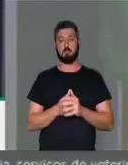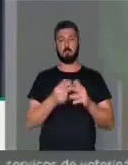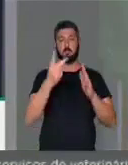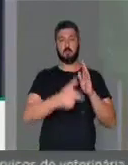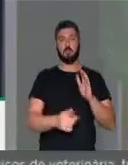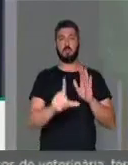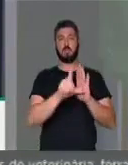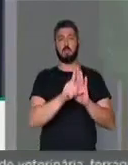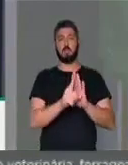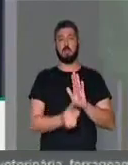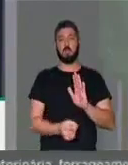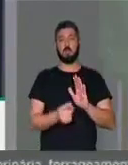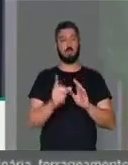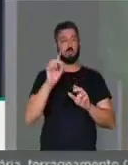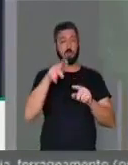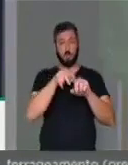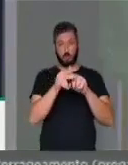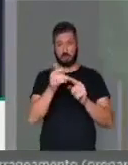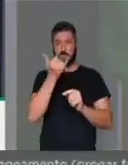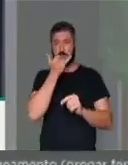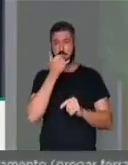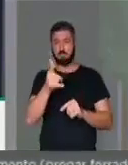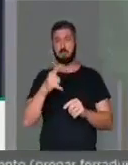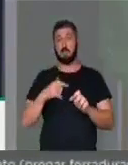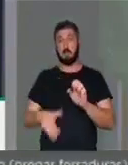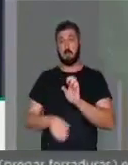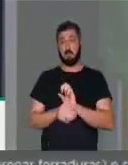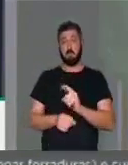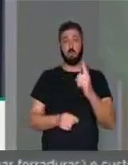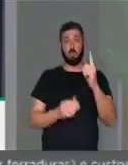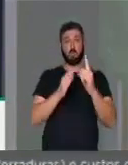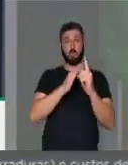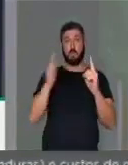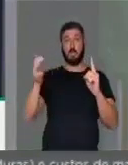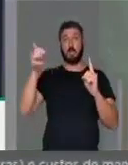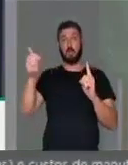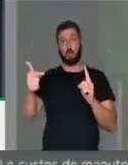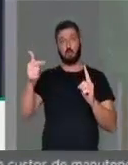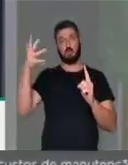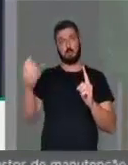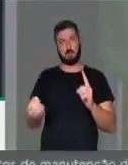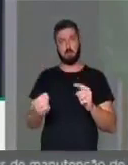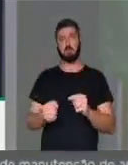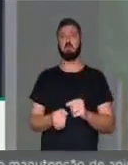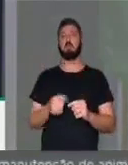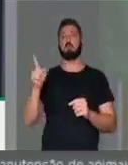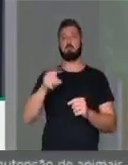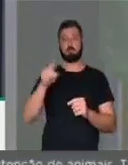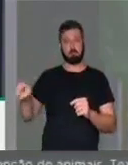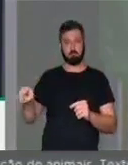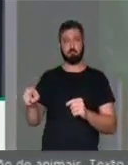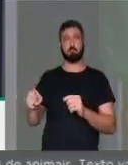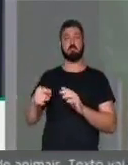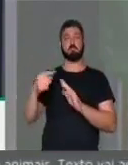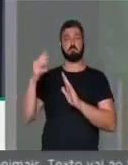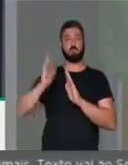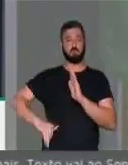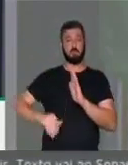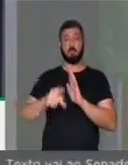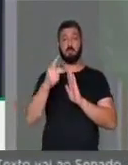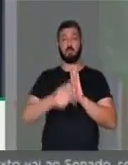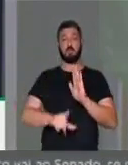projeto de lei, só uma retificação, as nossas emendas de 1 a 12, e pela rejeição do